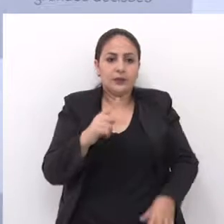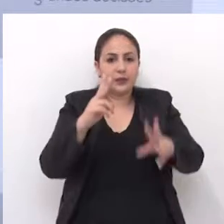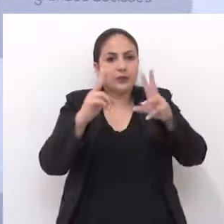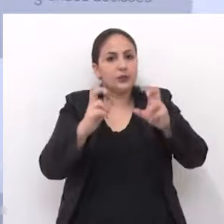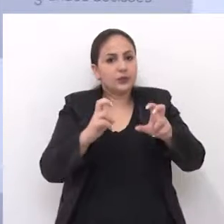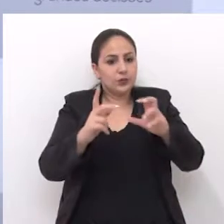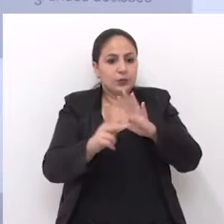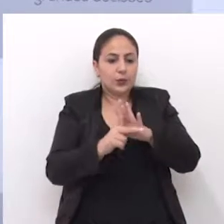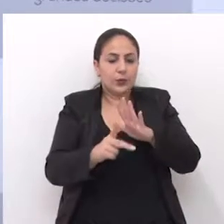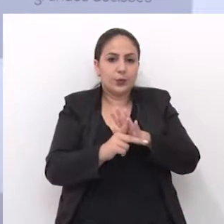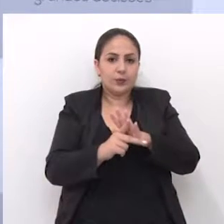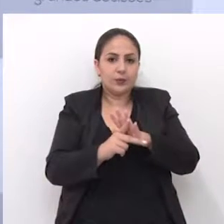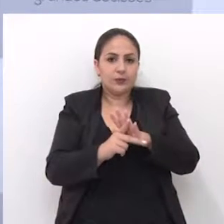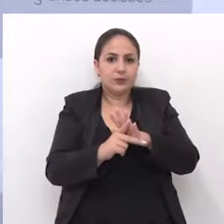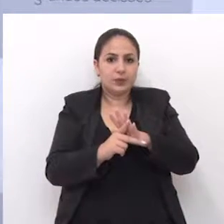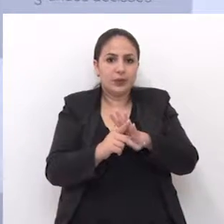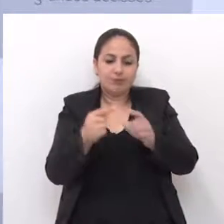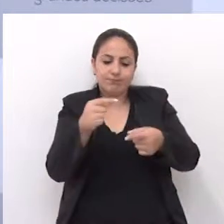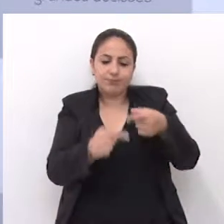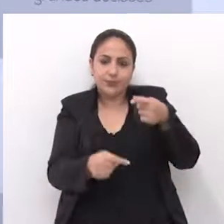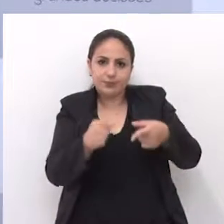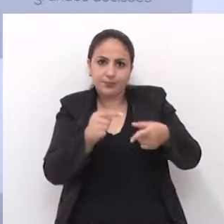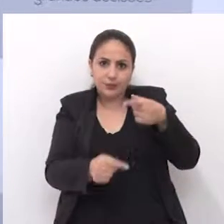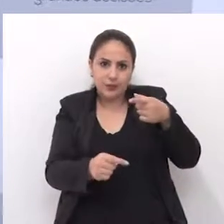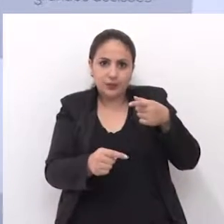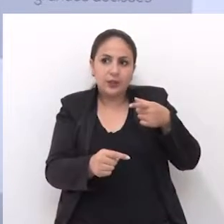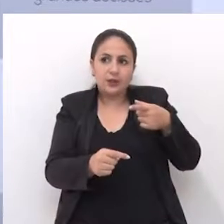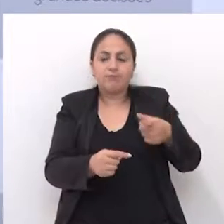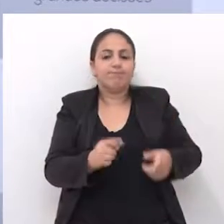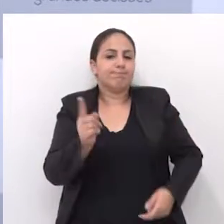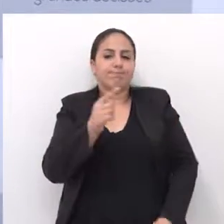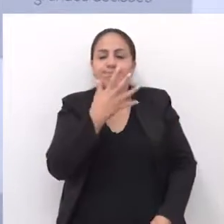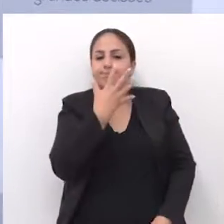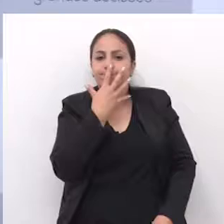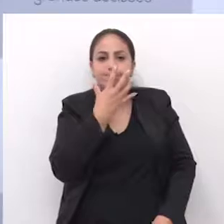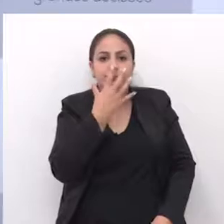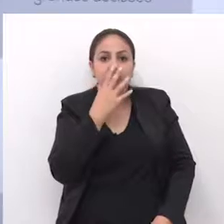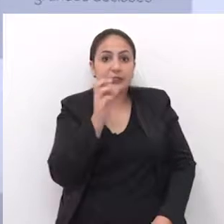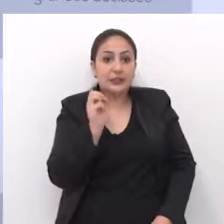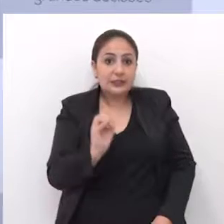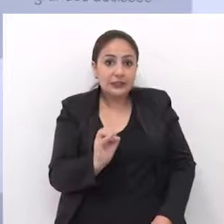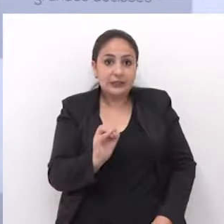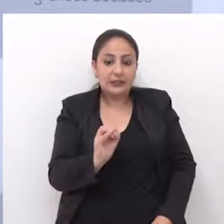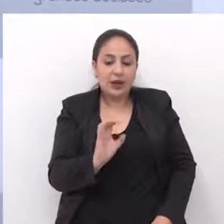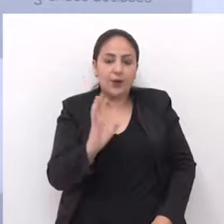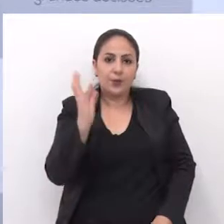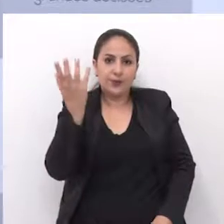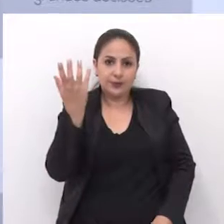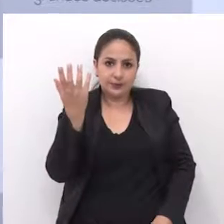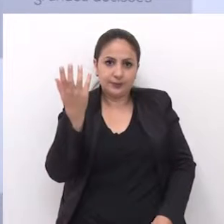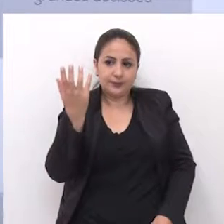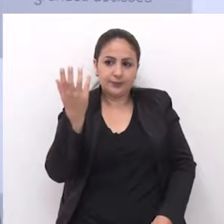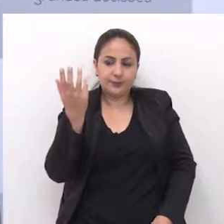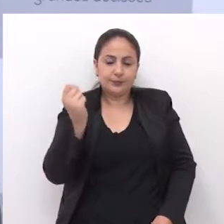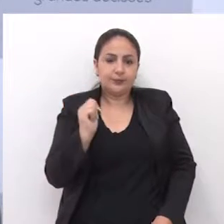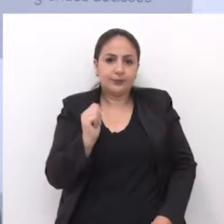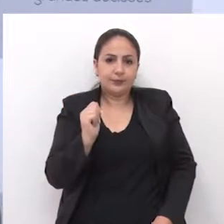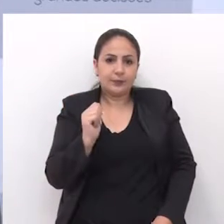essa matéria se trata de uma matéria de inconstitucional, então não me surpreenderá se tão logo